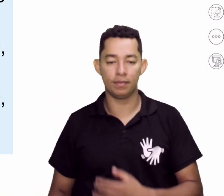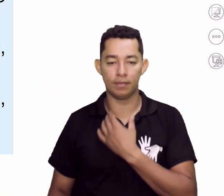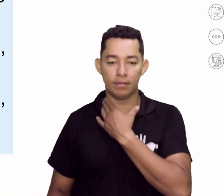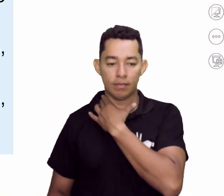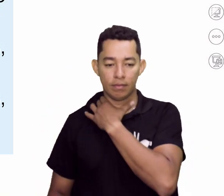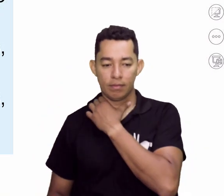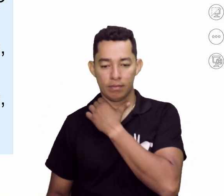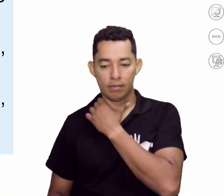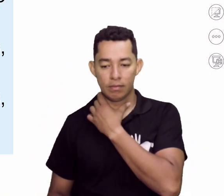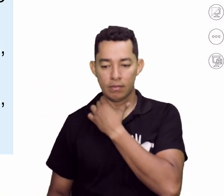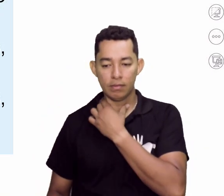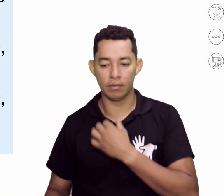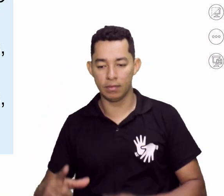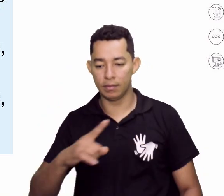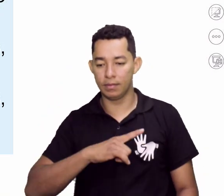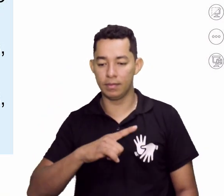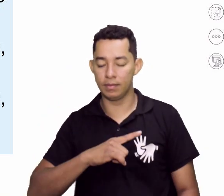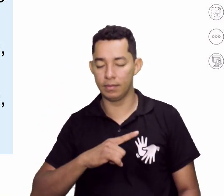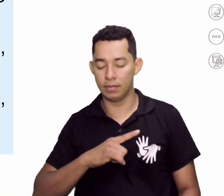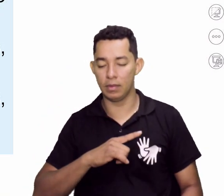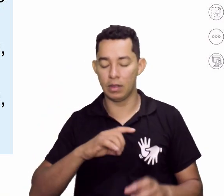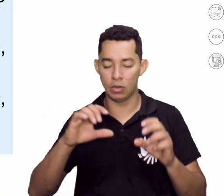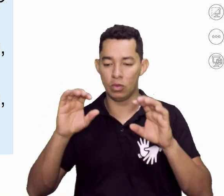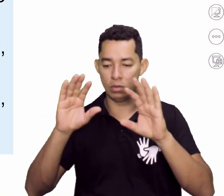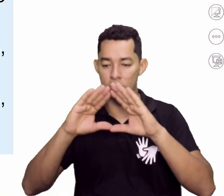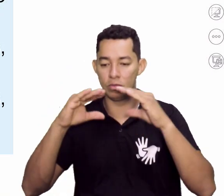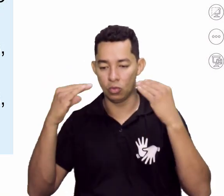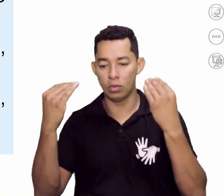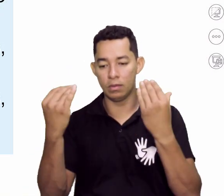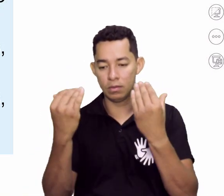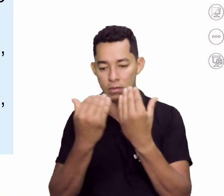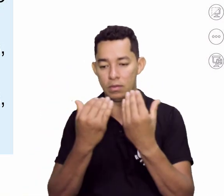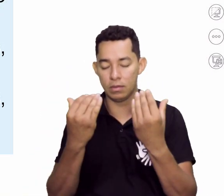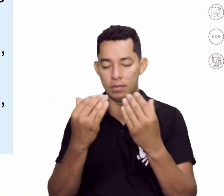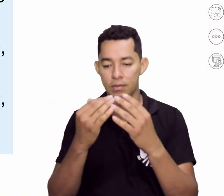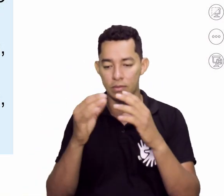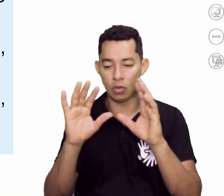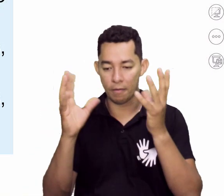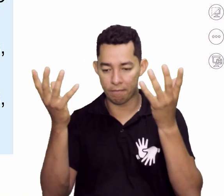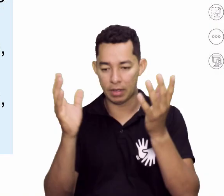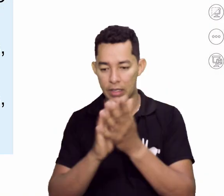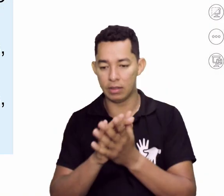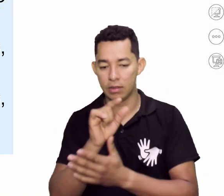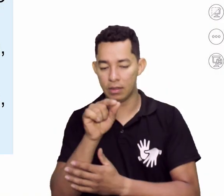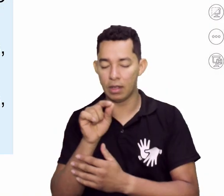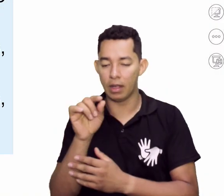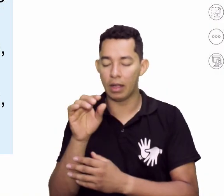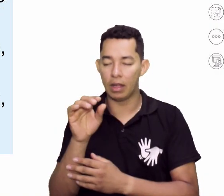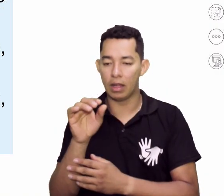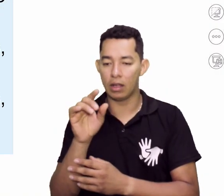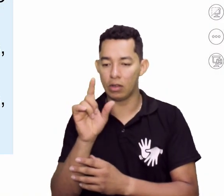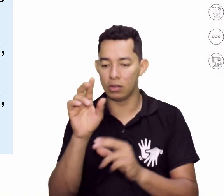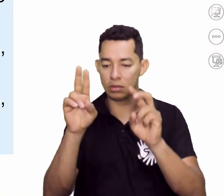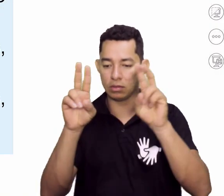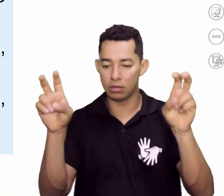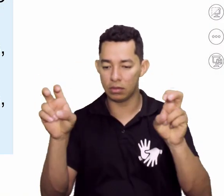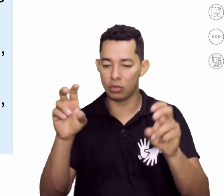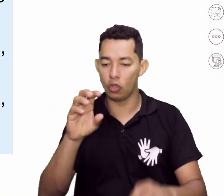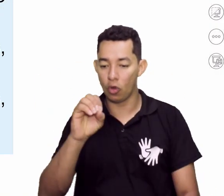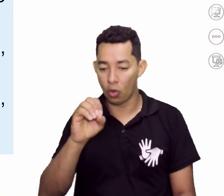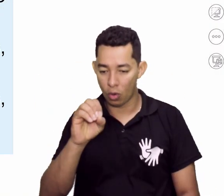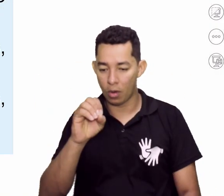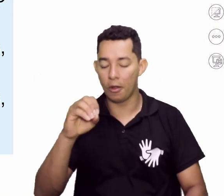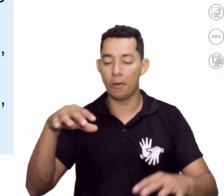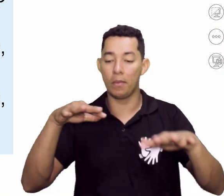nome de O Movimento, em francês, né? Le Mouvement. Então, essa exposição com esse nome,